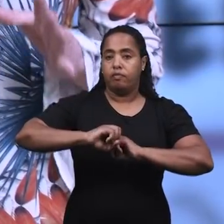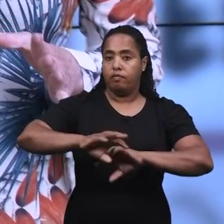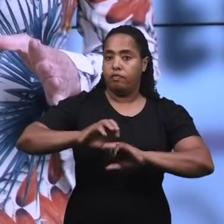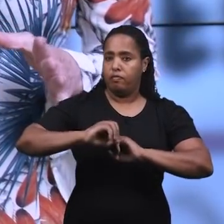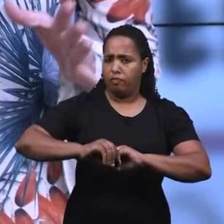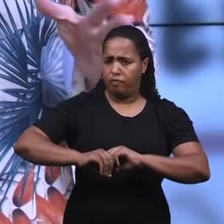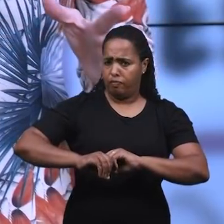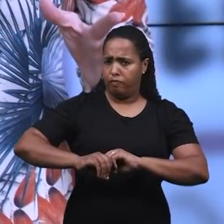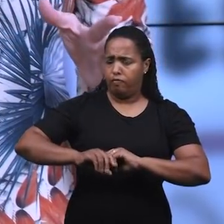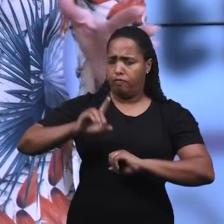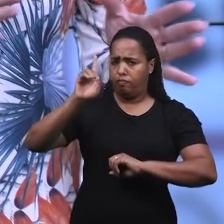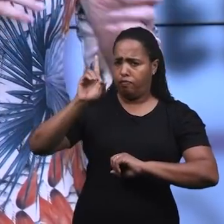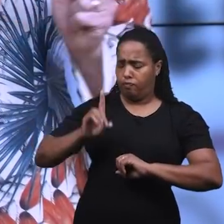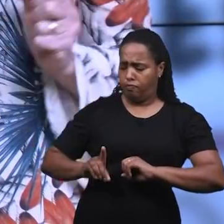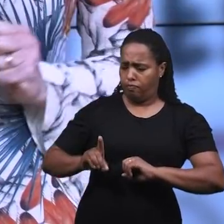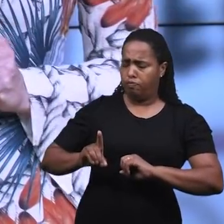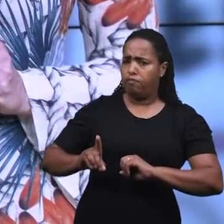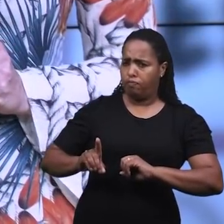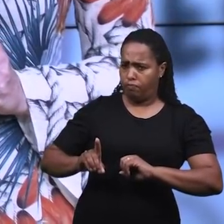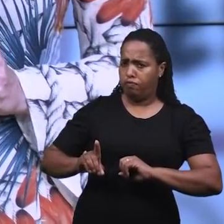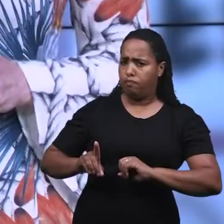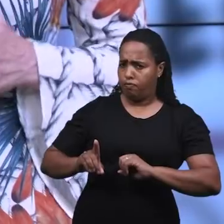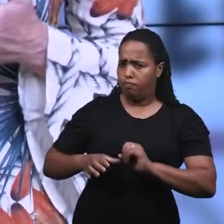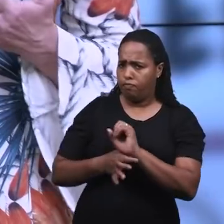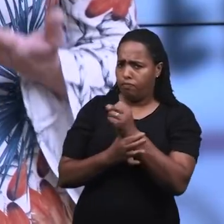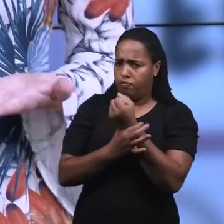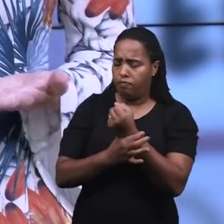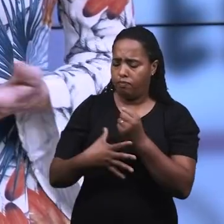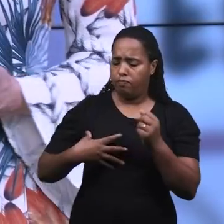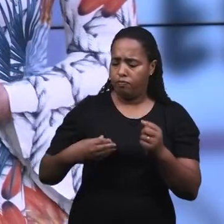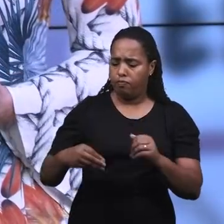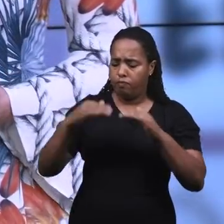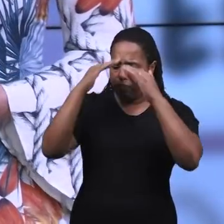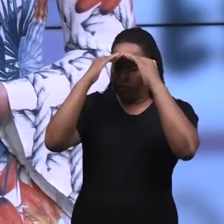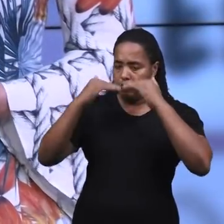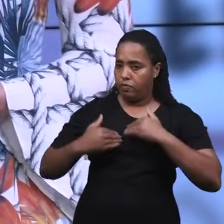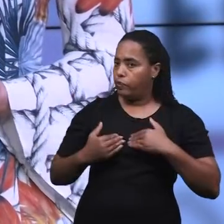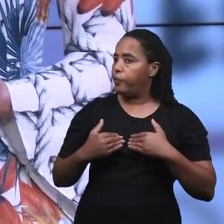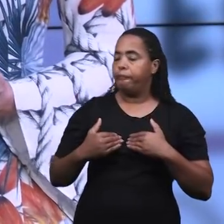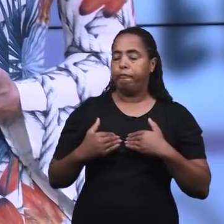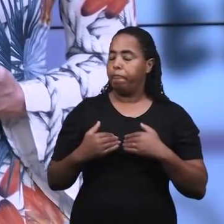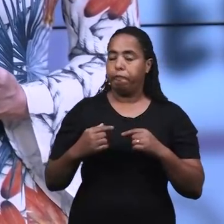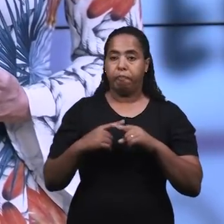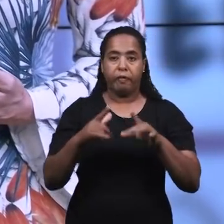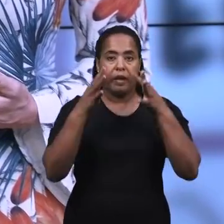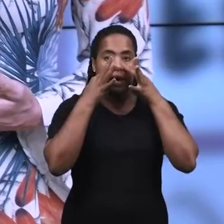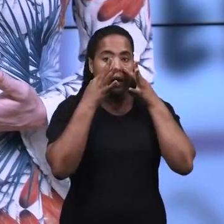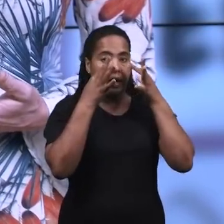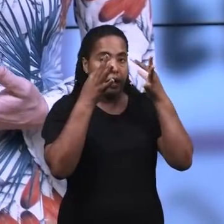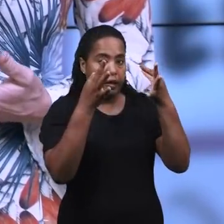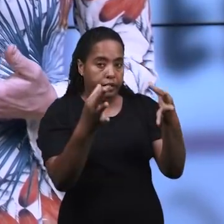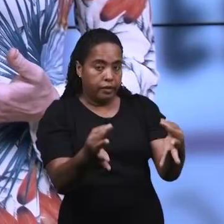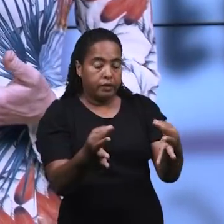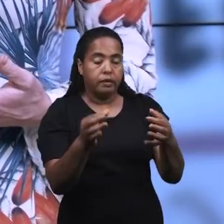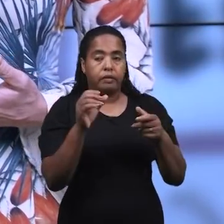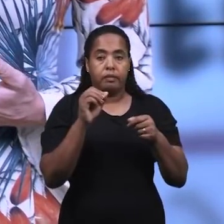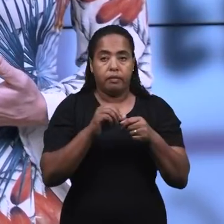não garante que os filhos irão nos obedecer. Por isso, a atenção ao que